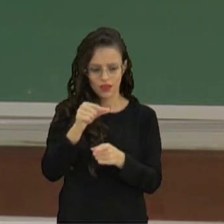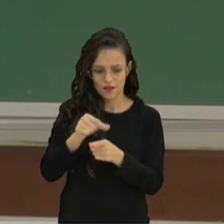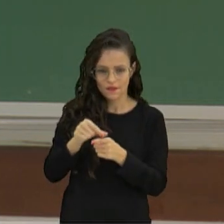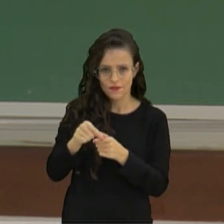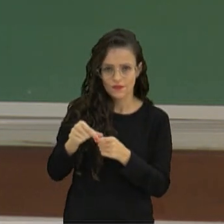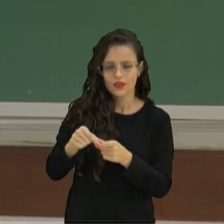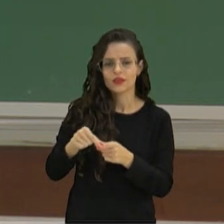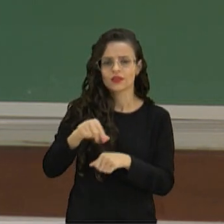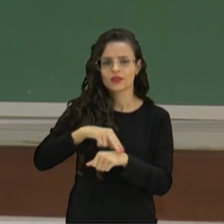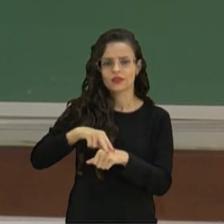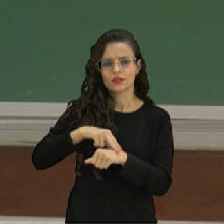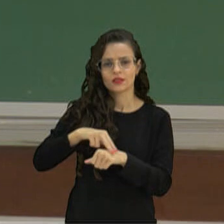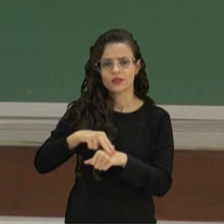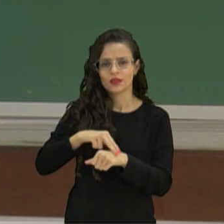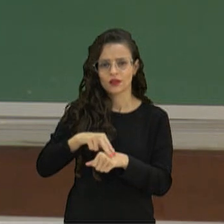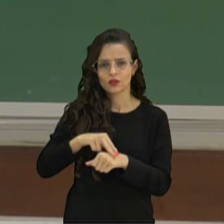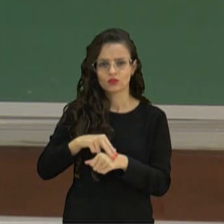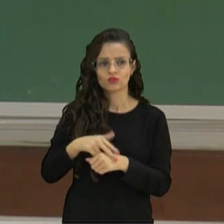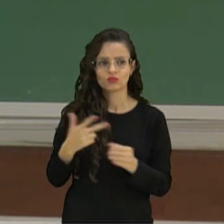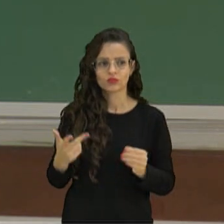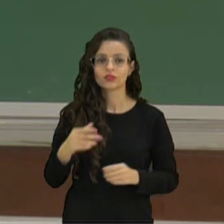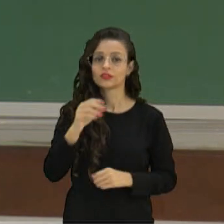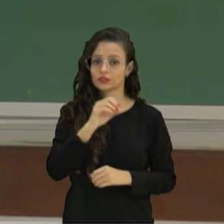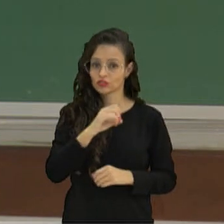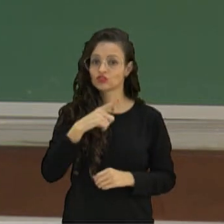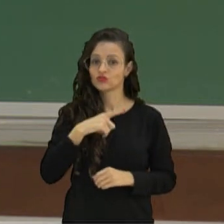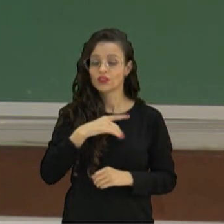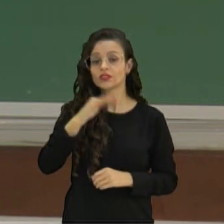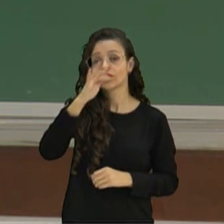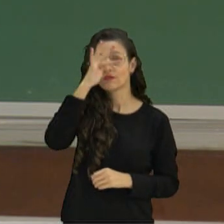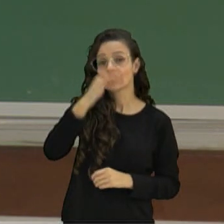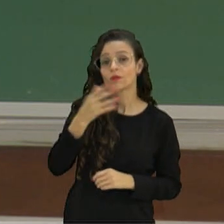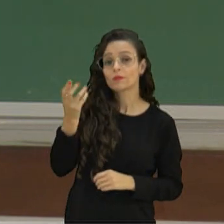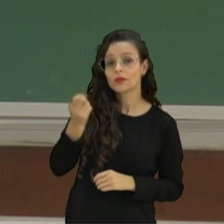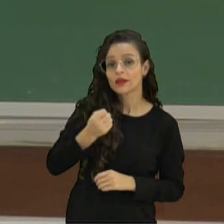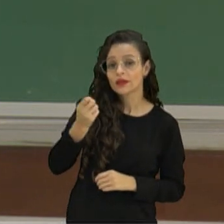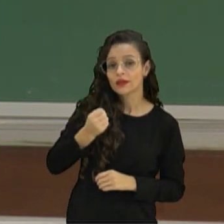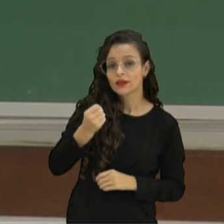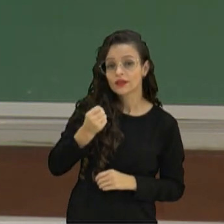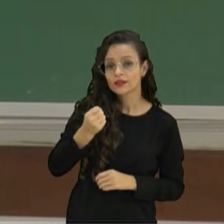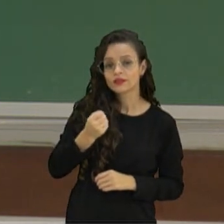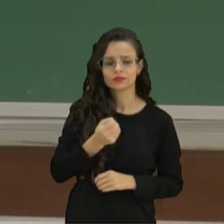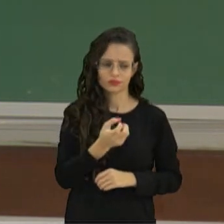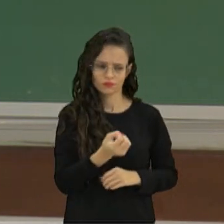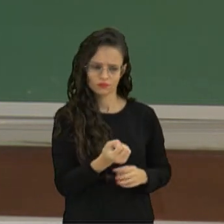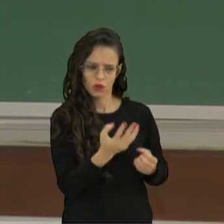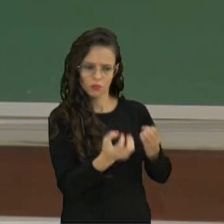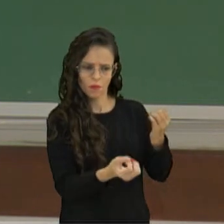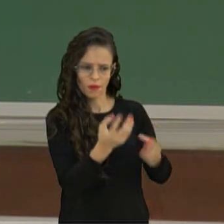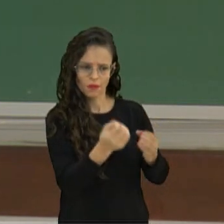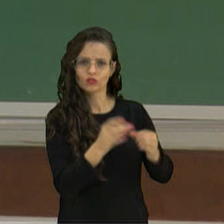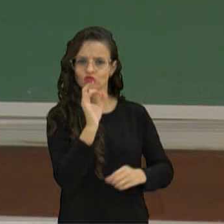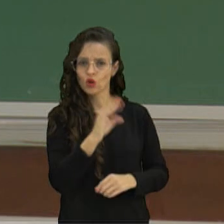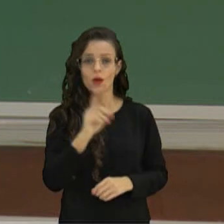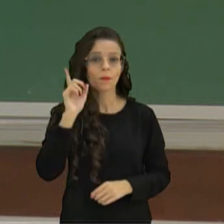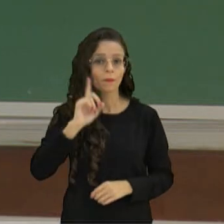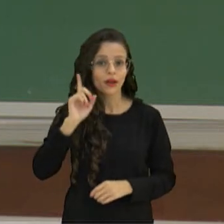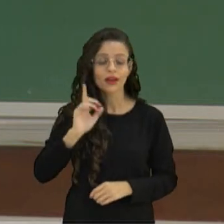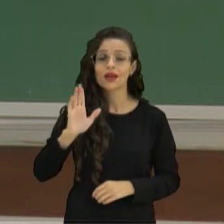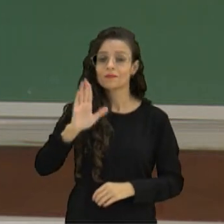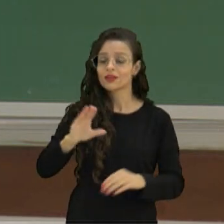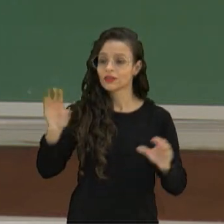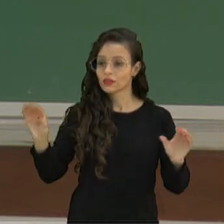ervilha, uma Pisum sativum que tivesse flor branca, ela só ia originar flores brancas. Mas com